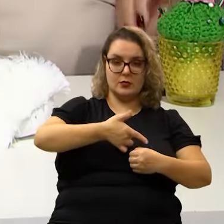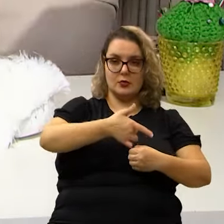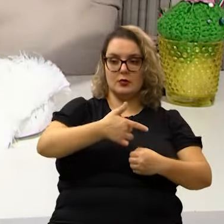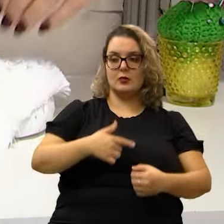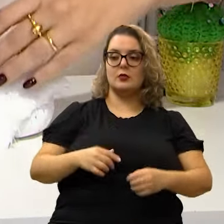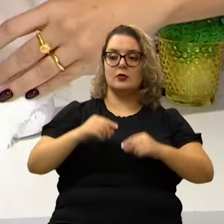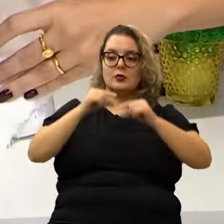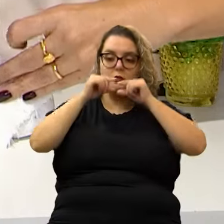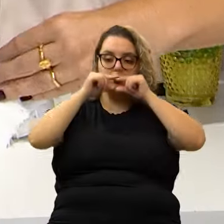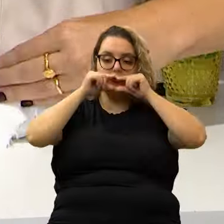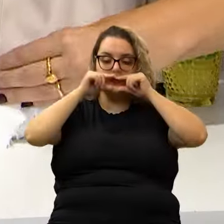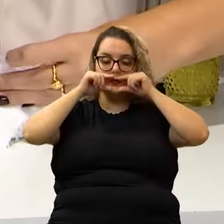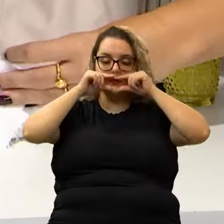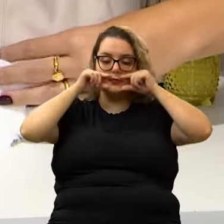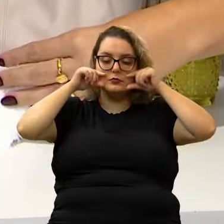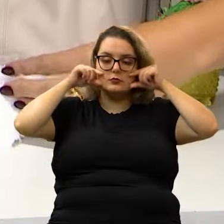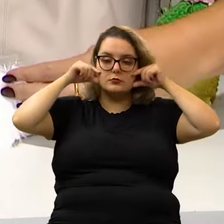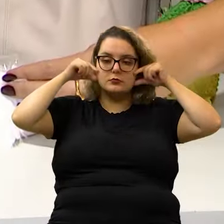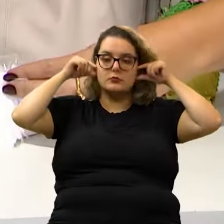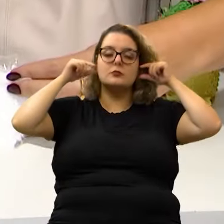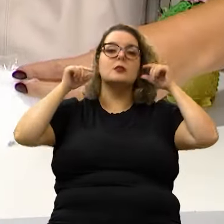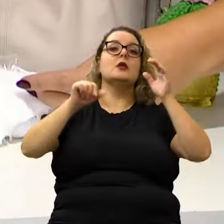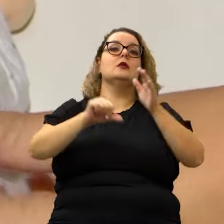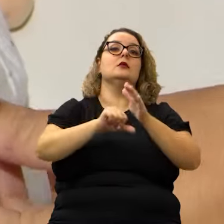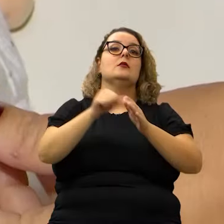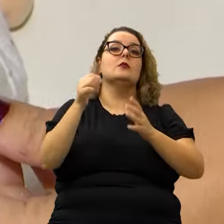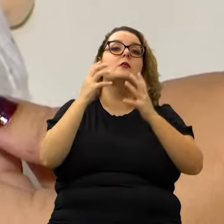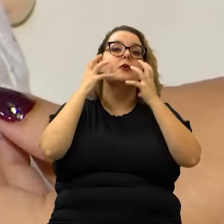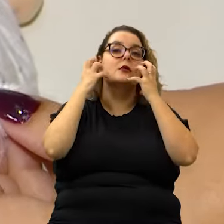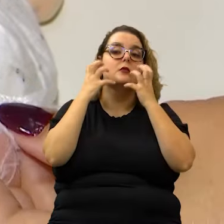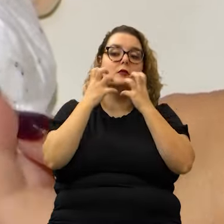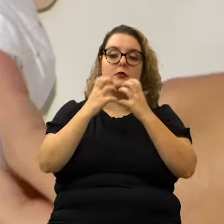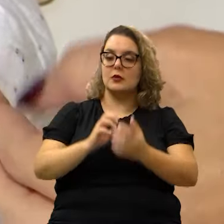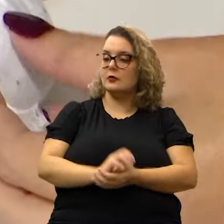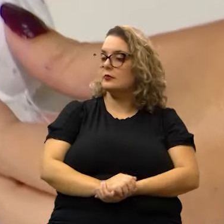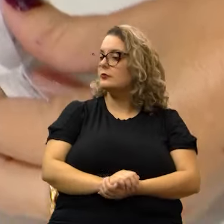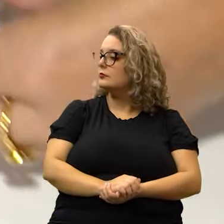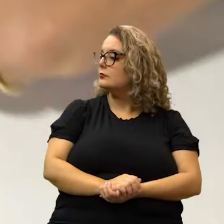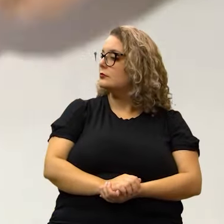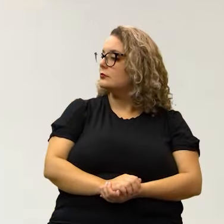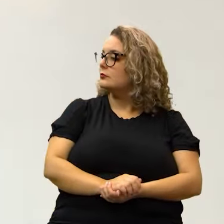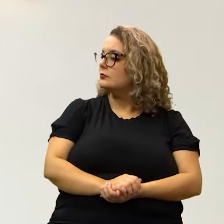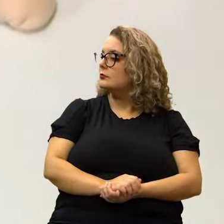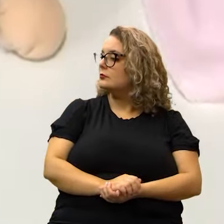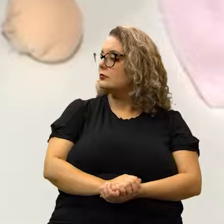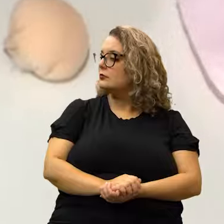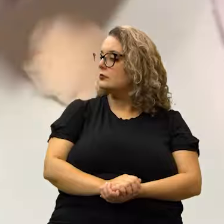barbinha. Então primeiro coloca a barba. Isso.